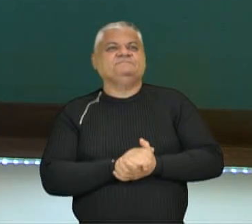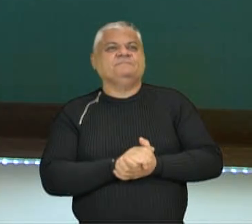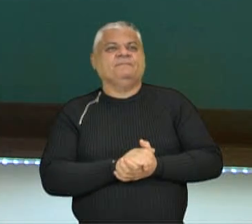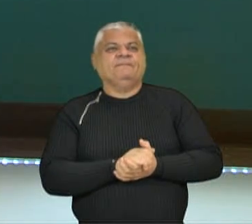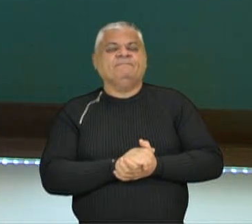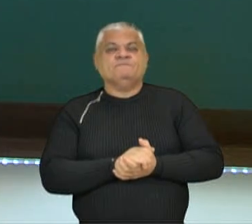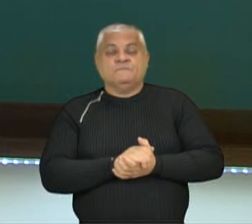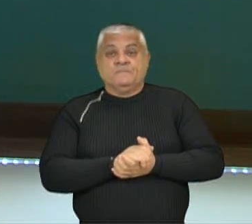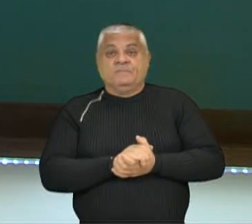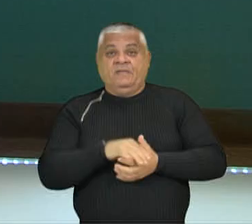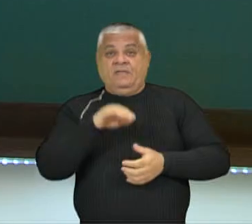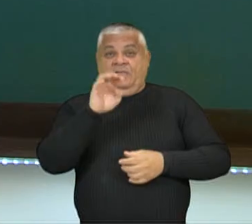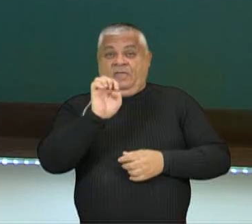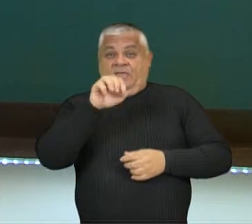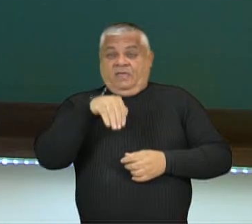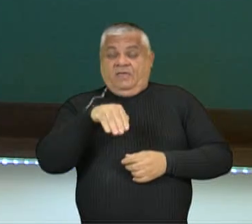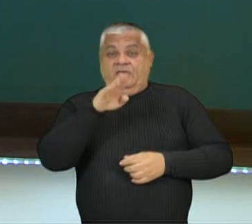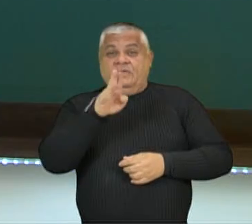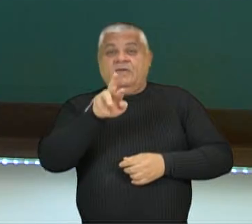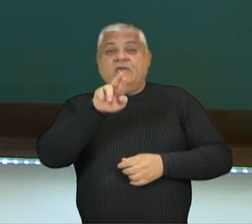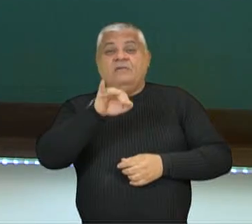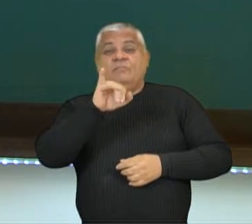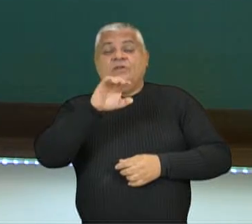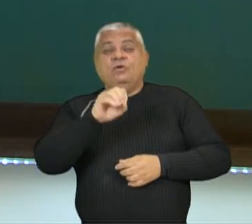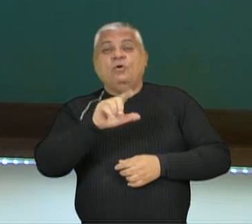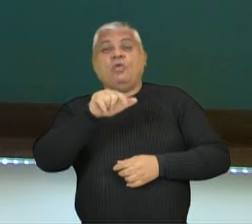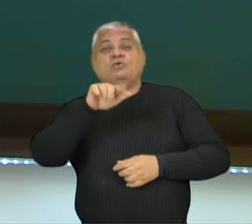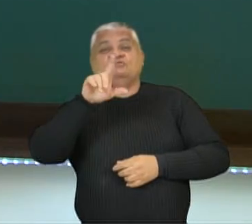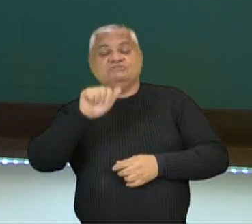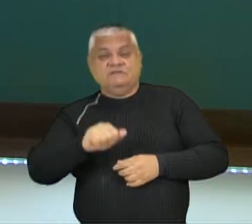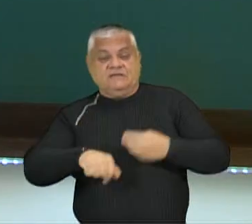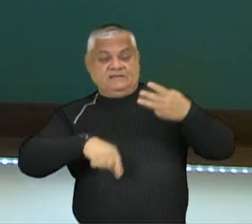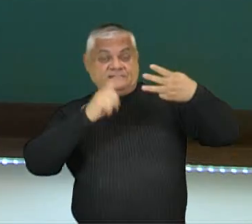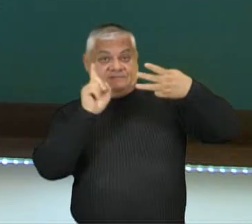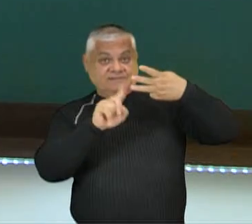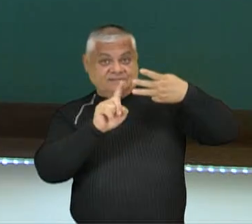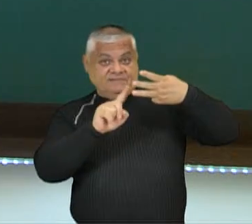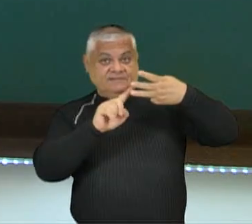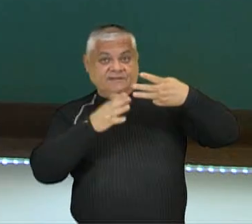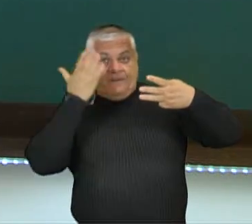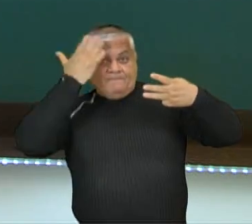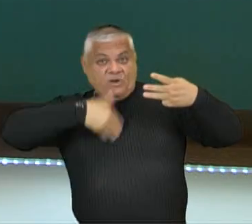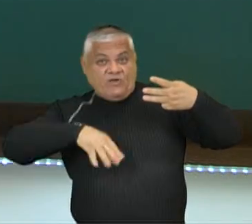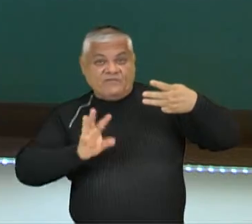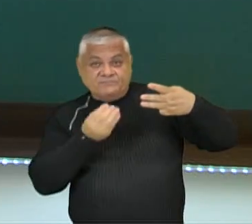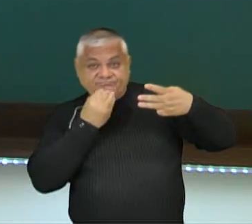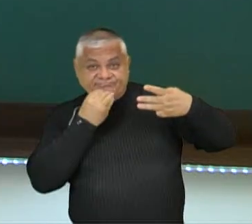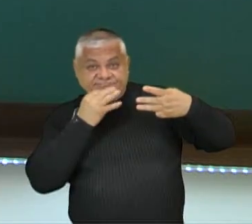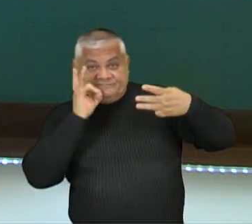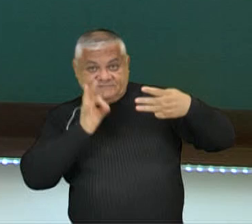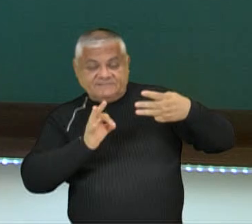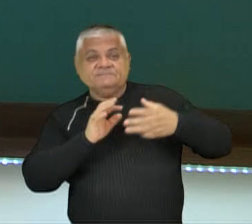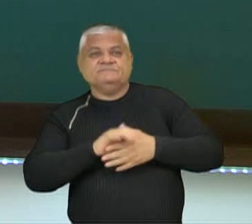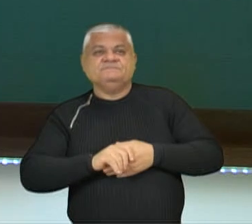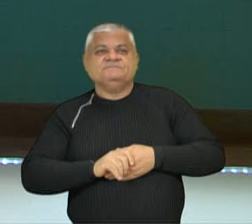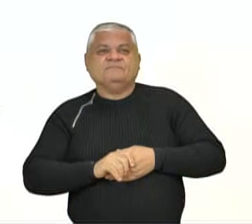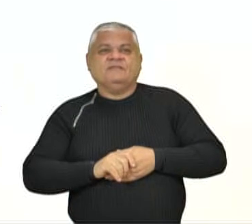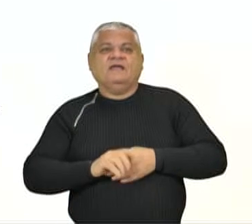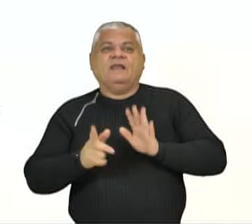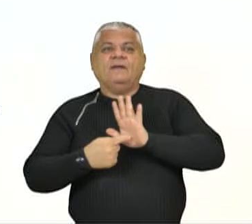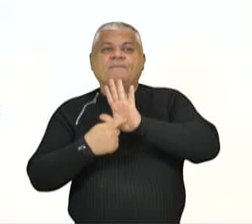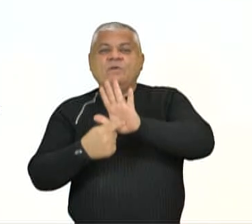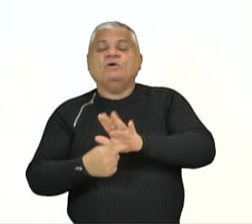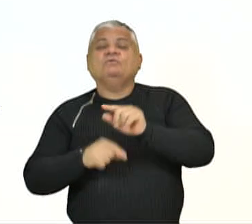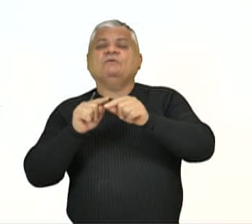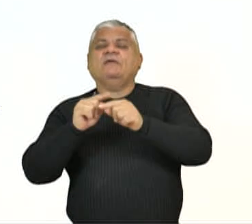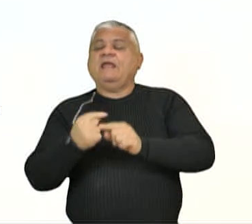Na embriologia comparada, que é uma segunda aí, né, ou a terceira, na verdade, evidência evolutiva que a gente está trabalhando hoje, ela também